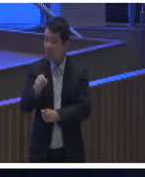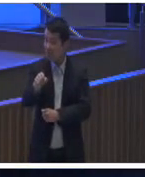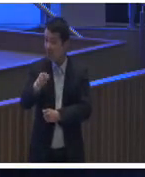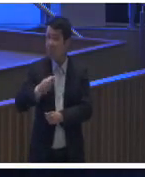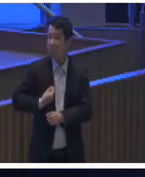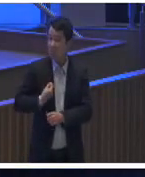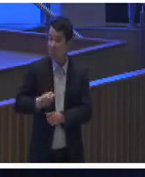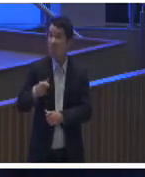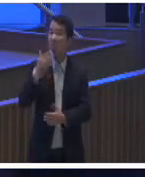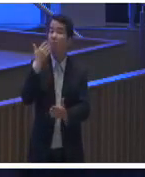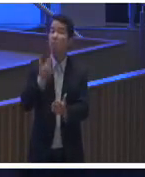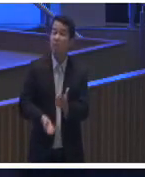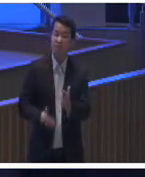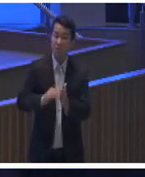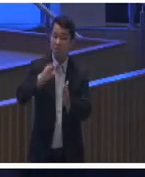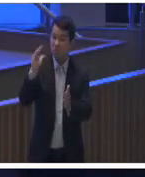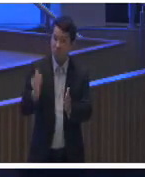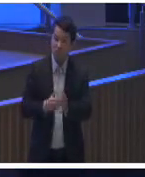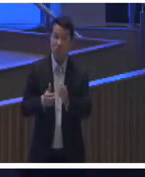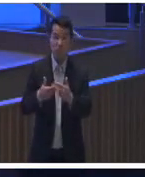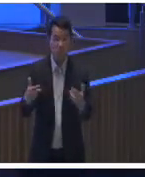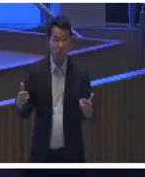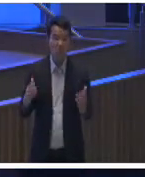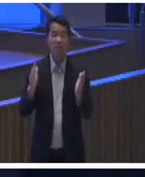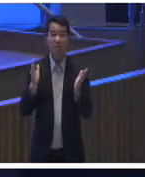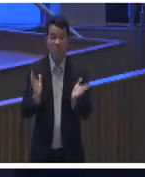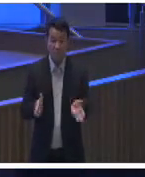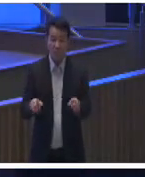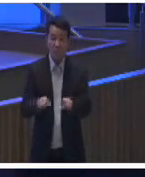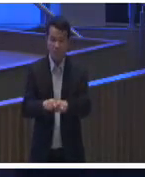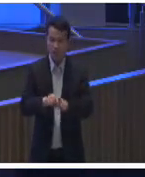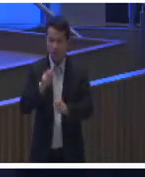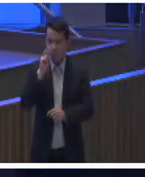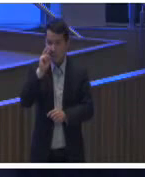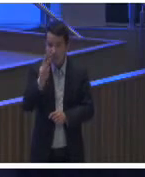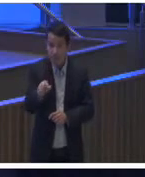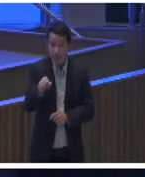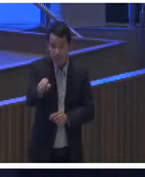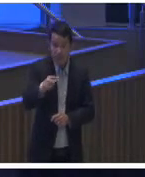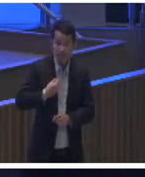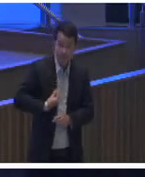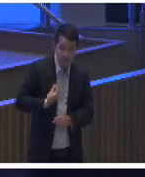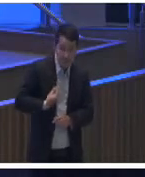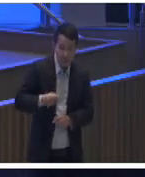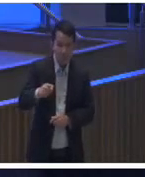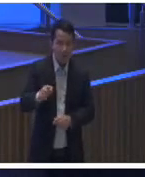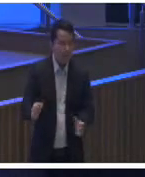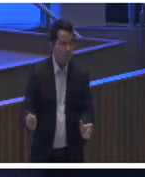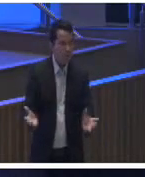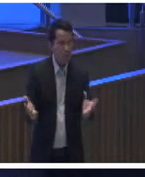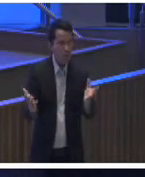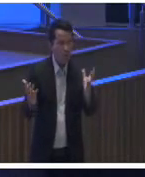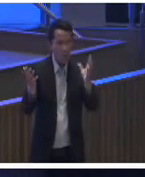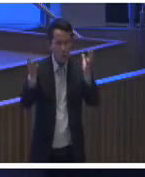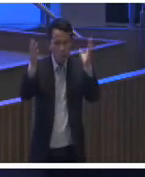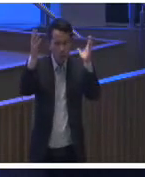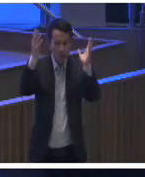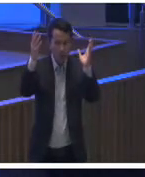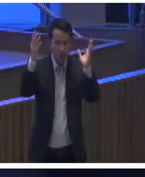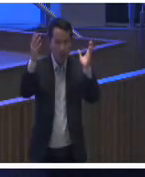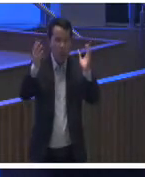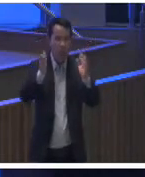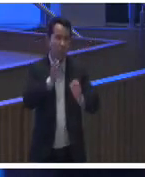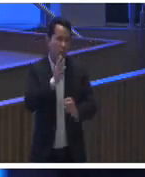absoluta. E já assisti na tua vida, eu conheço essa família há mais de 30 anos. E já conheci na tua vida Deus